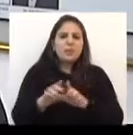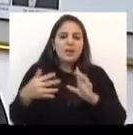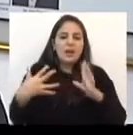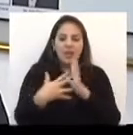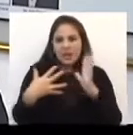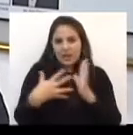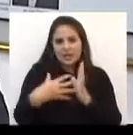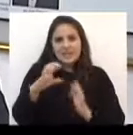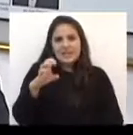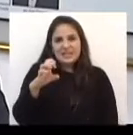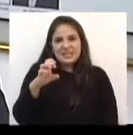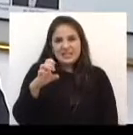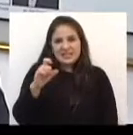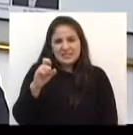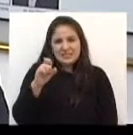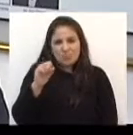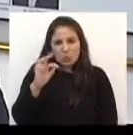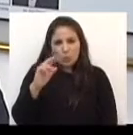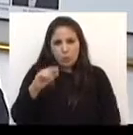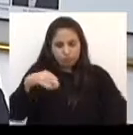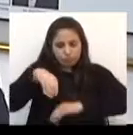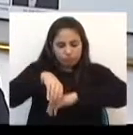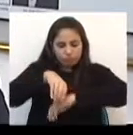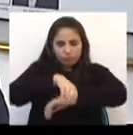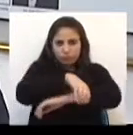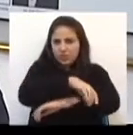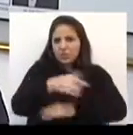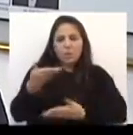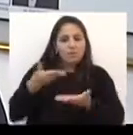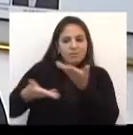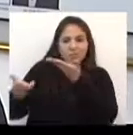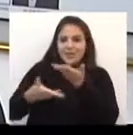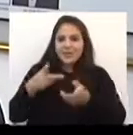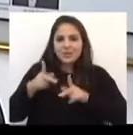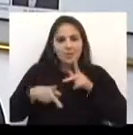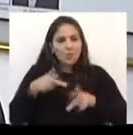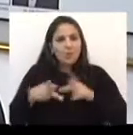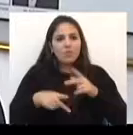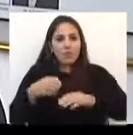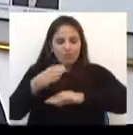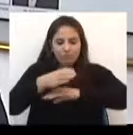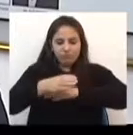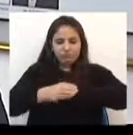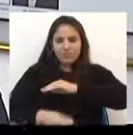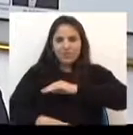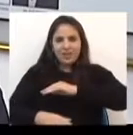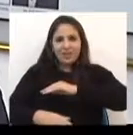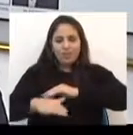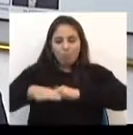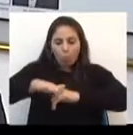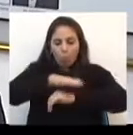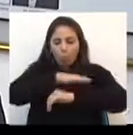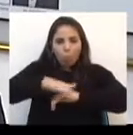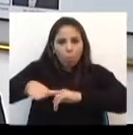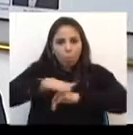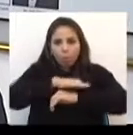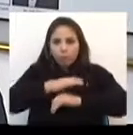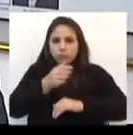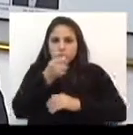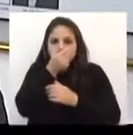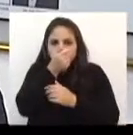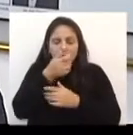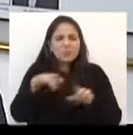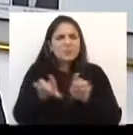esgoto não atende a população, que o saneamento pluvial está entupido, Boca de Lobo entupido, e gastar esse valor